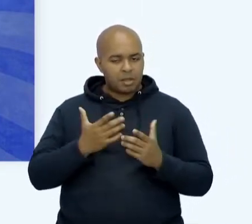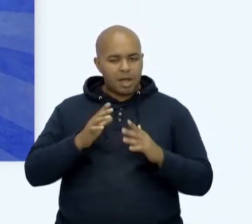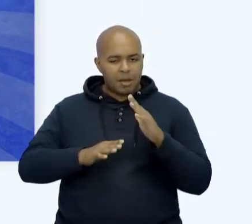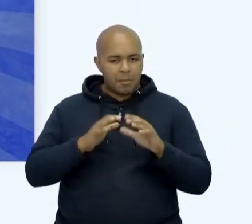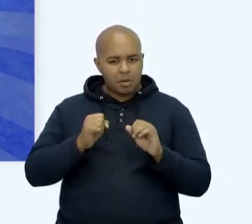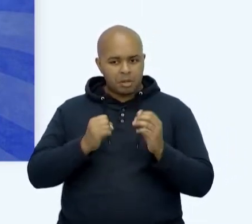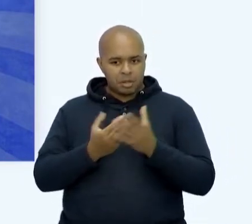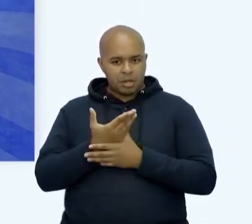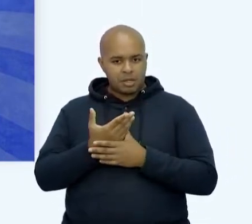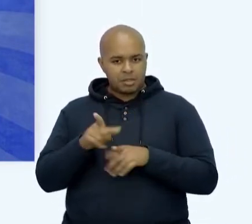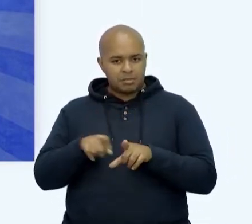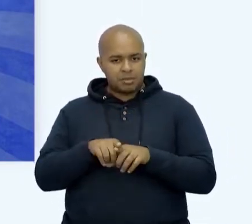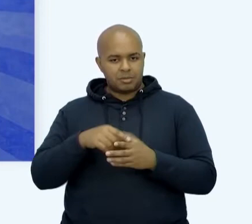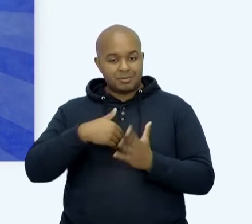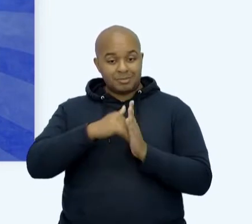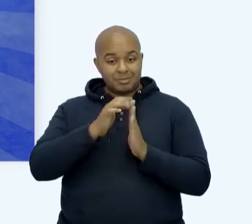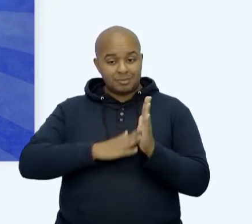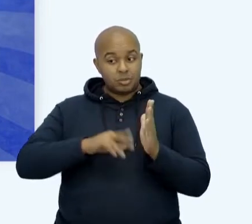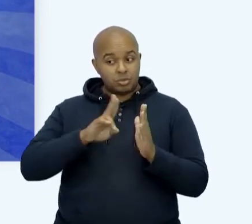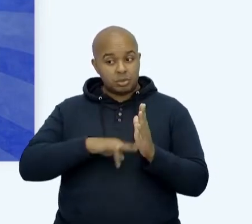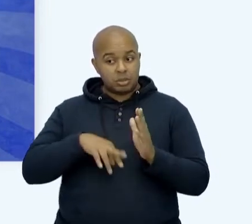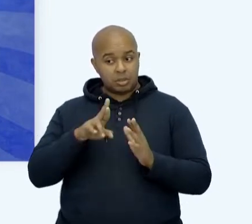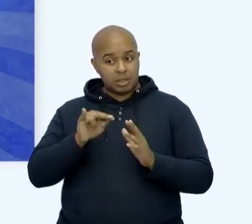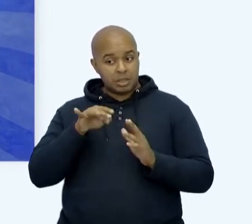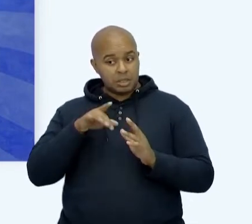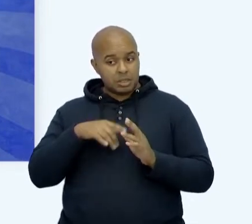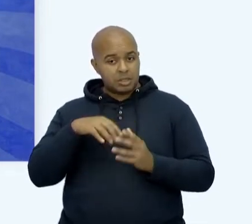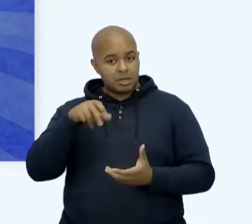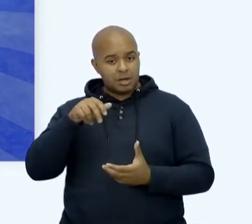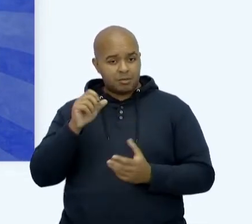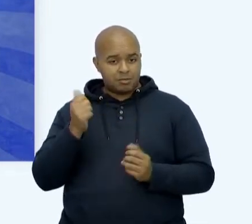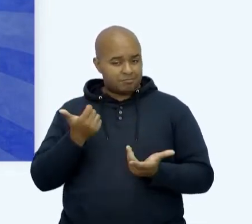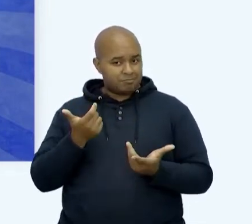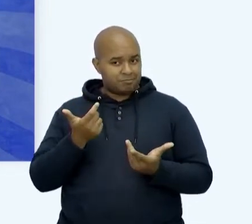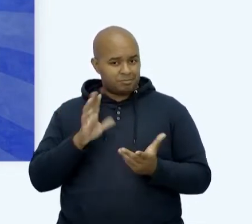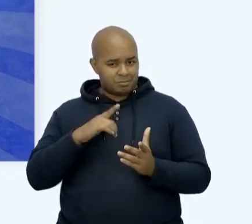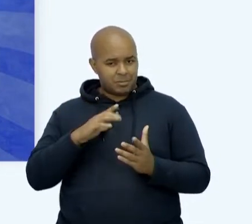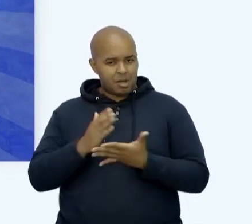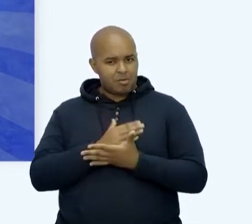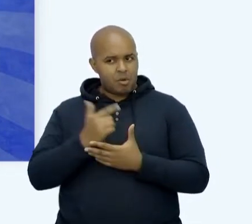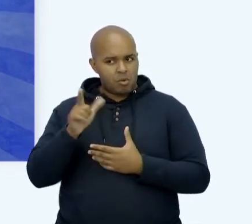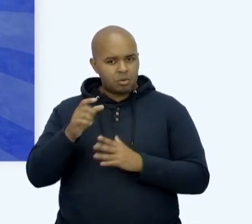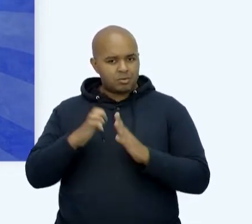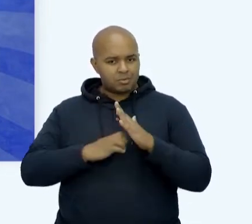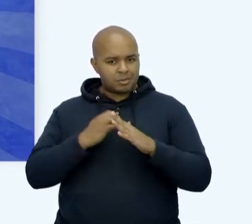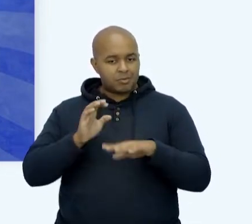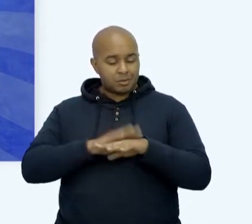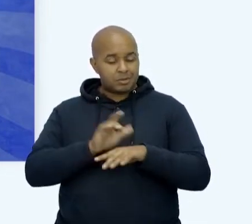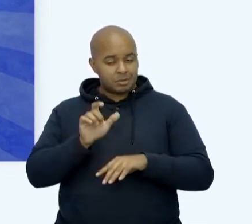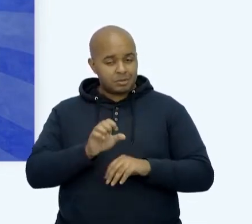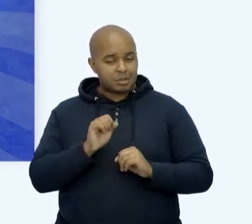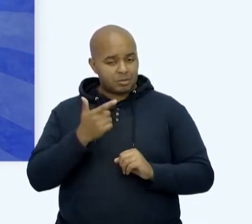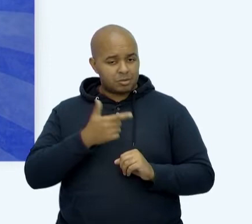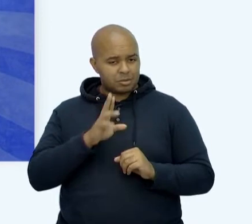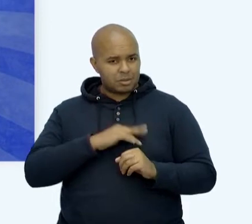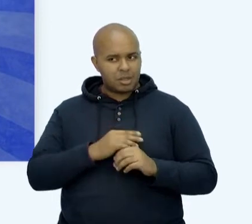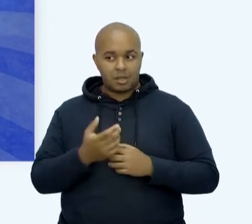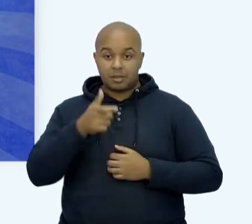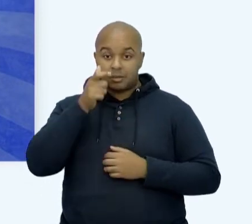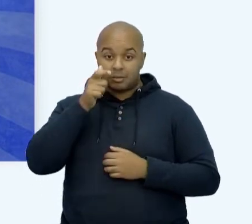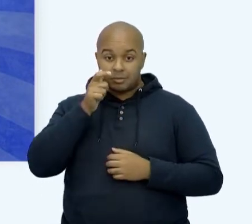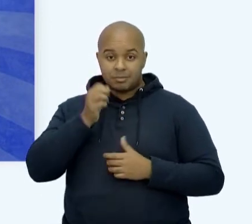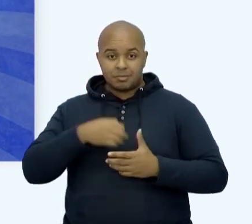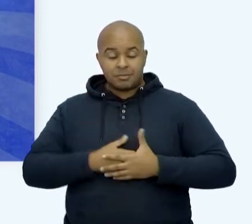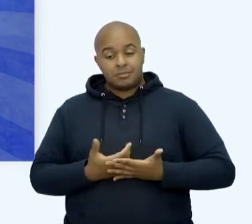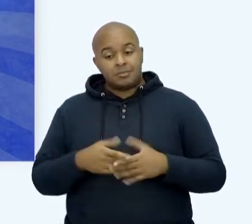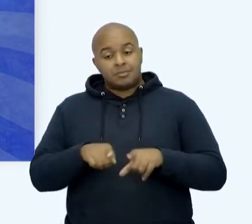até fabricar tintas usando a resina das garrafas PET. Já tem algumas empresas fazendo isso. É muito